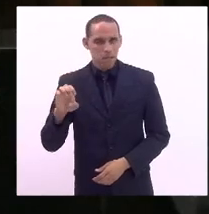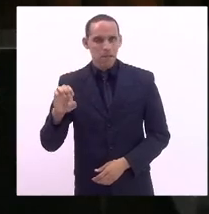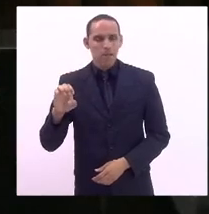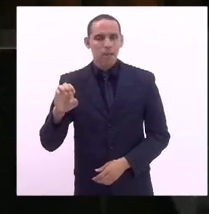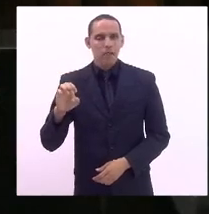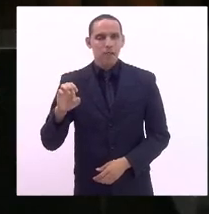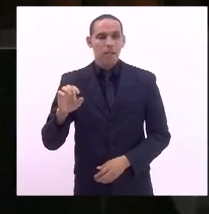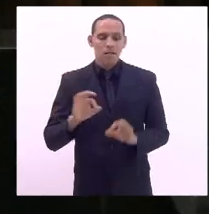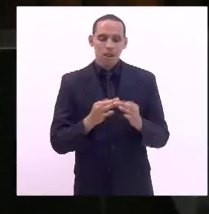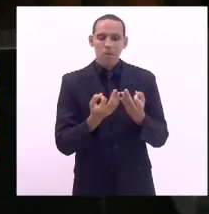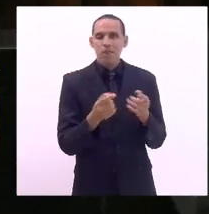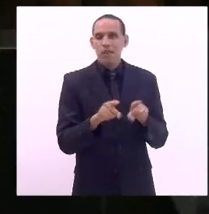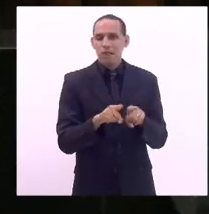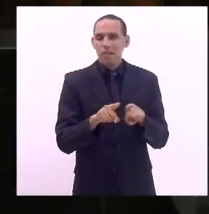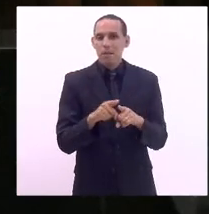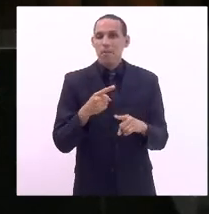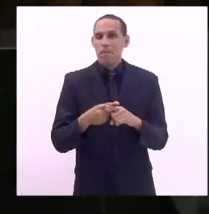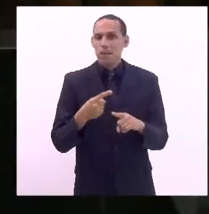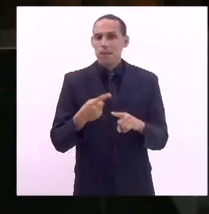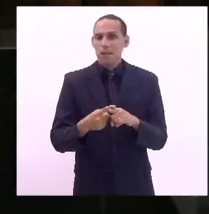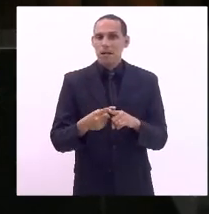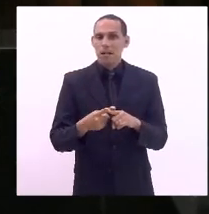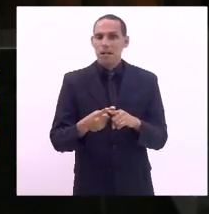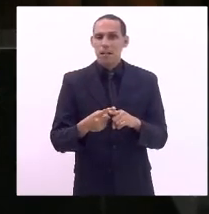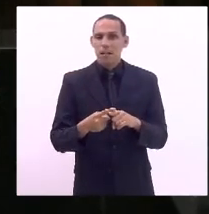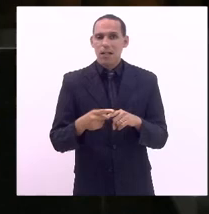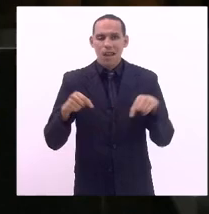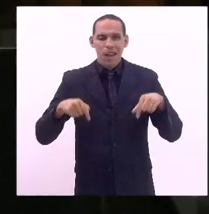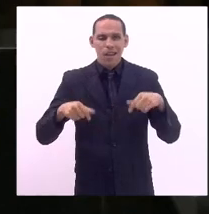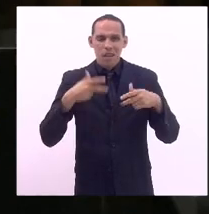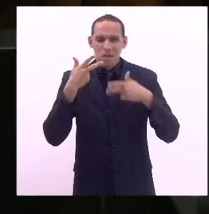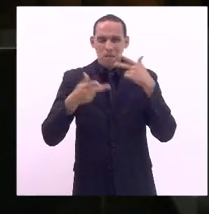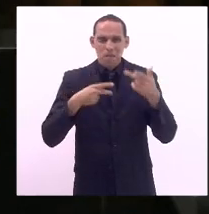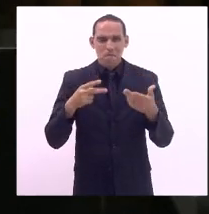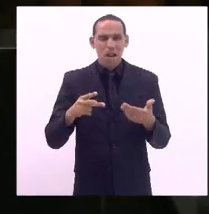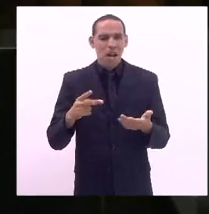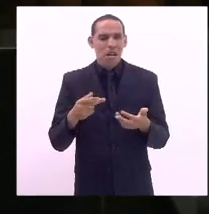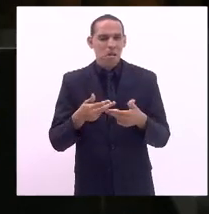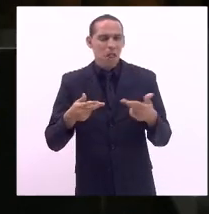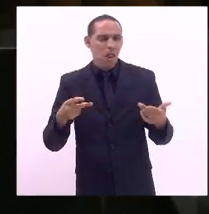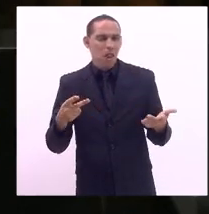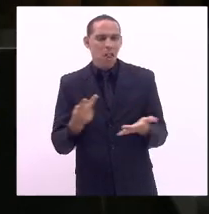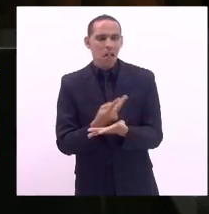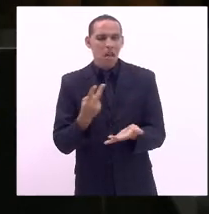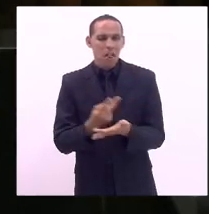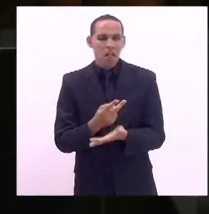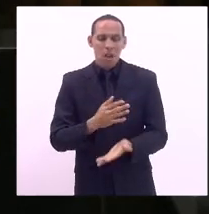pelas barbaridades que foram ditas nesse plenário.